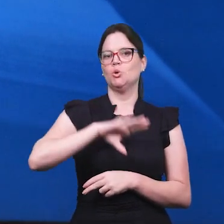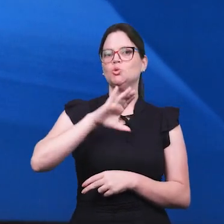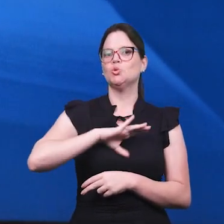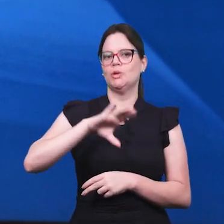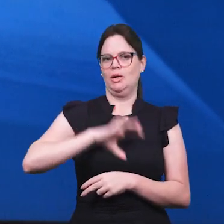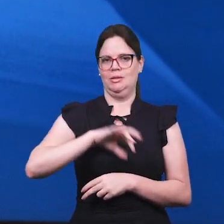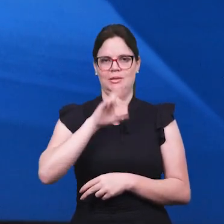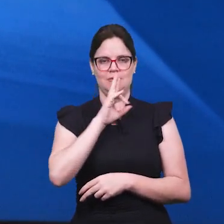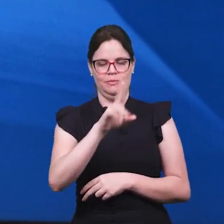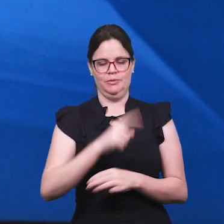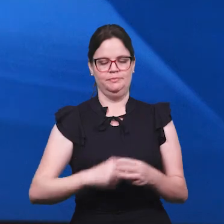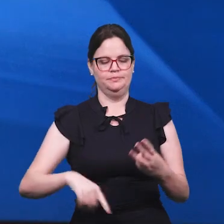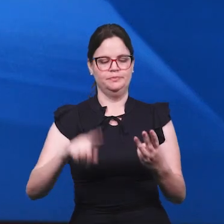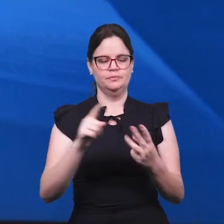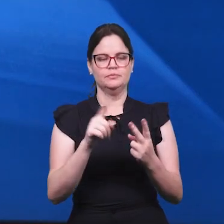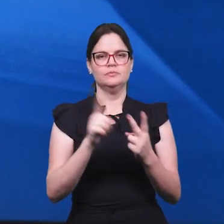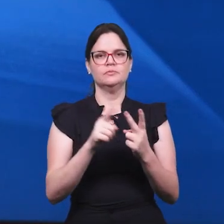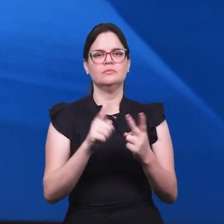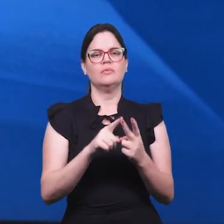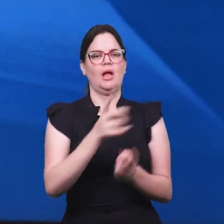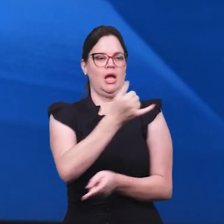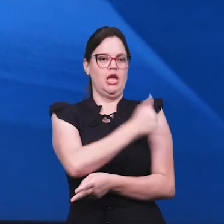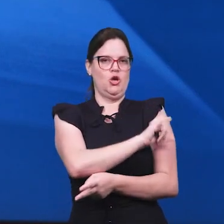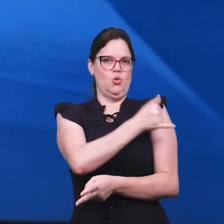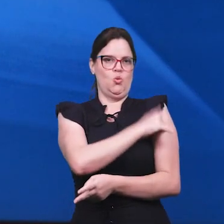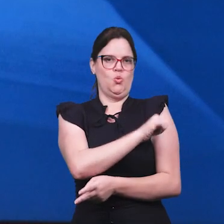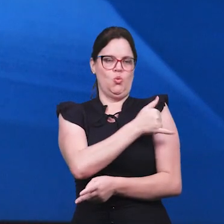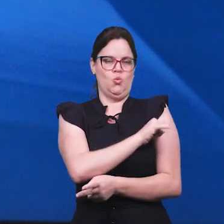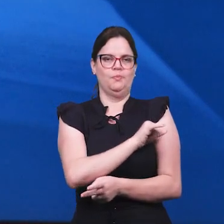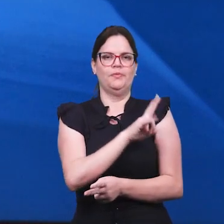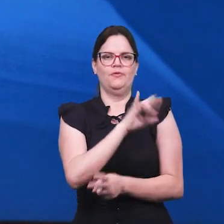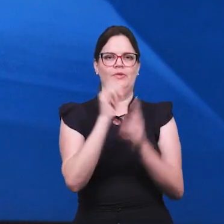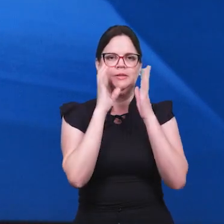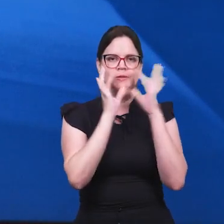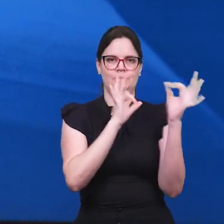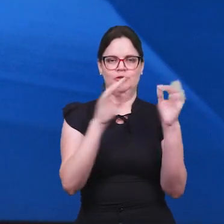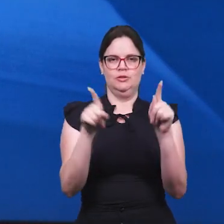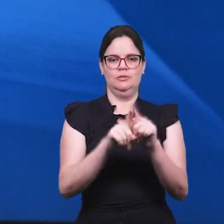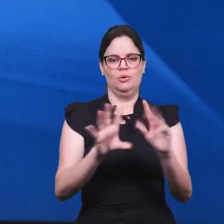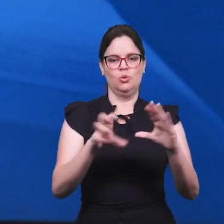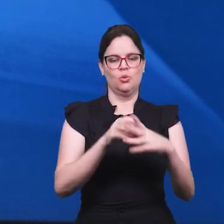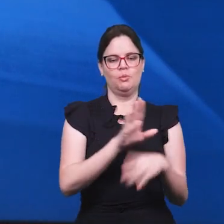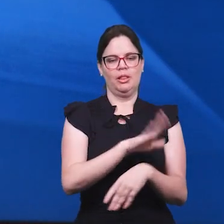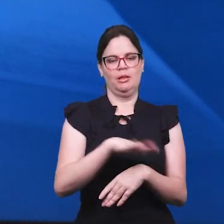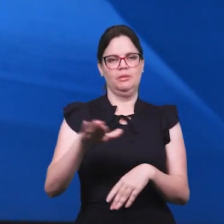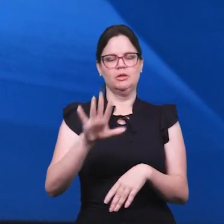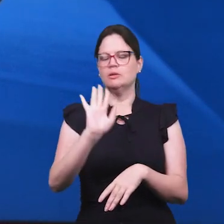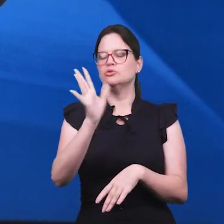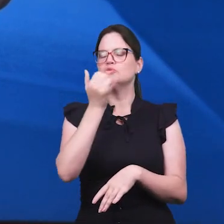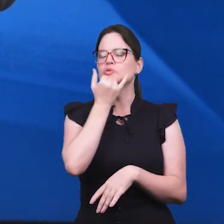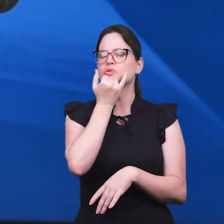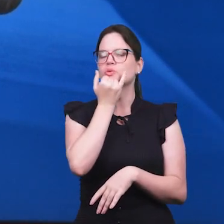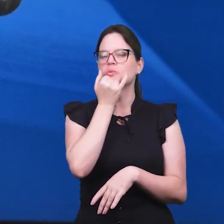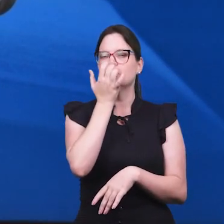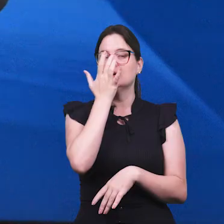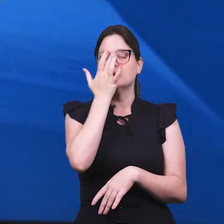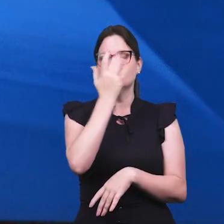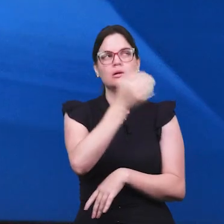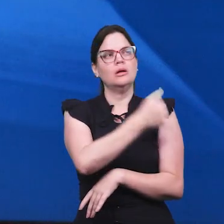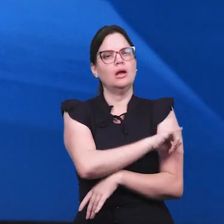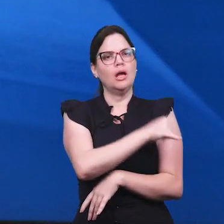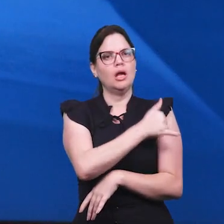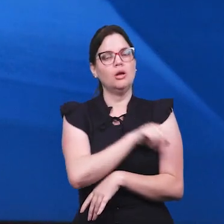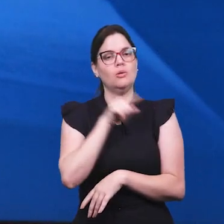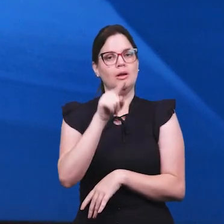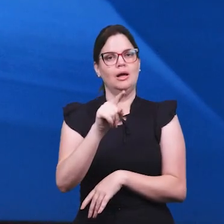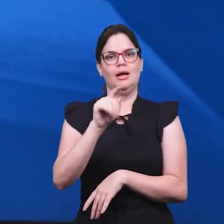Unidos, e eles vão responder ali em língua portuguesa. Muito bem, depois vamos para o estado do Rio de Janeiro, e lá a classe de